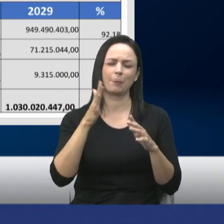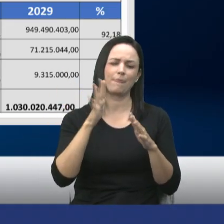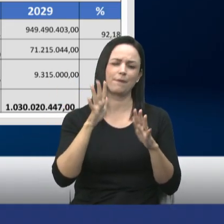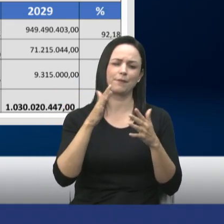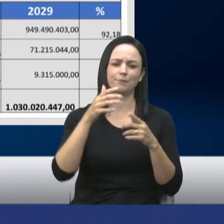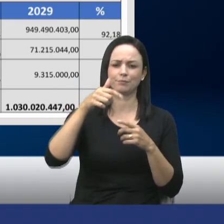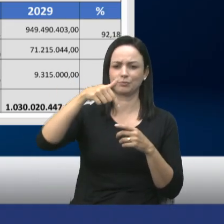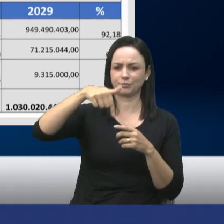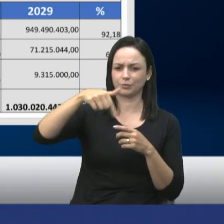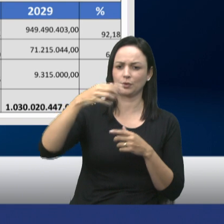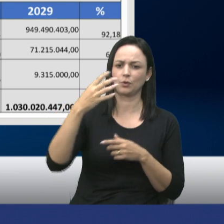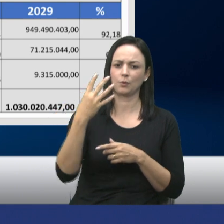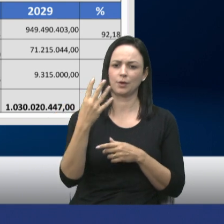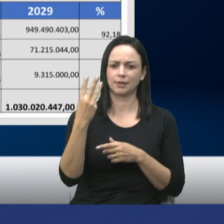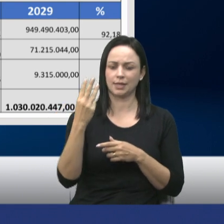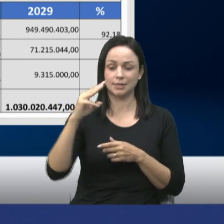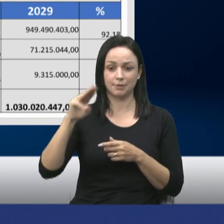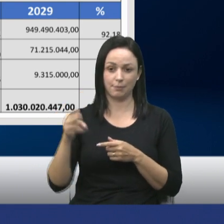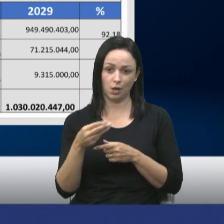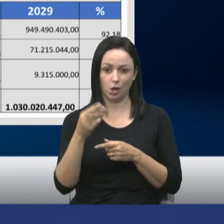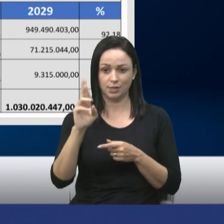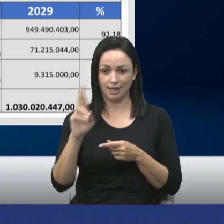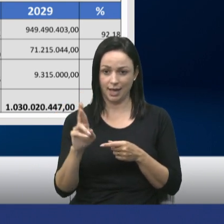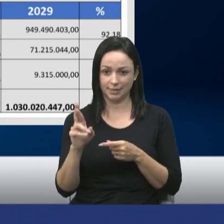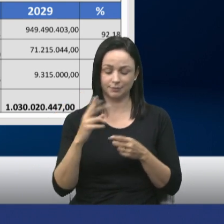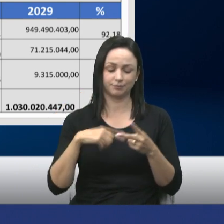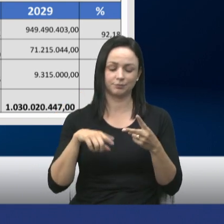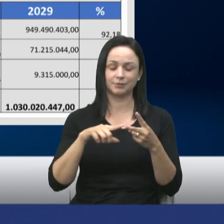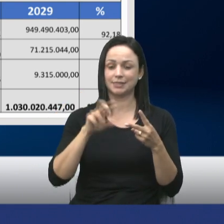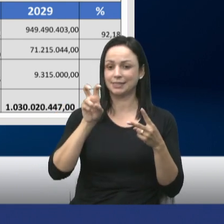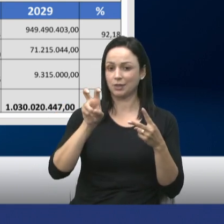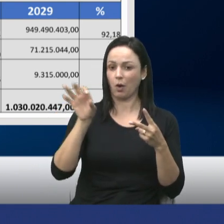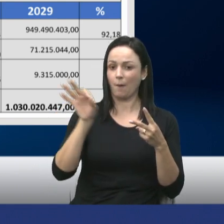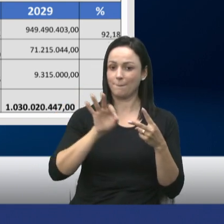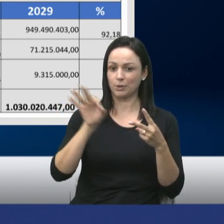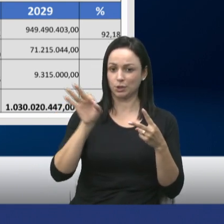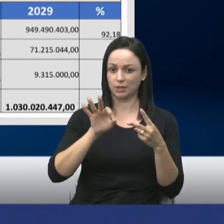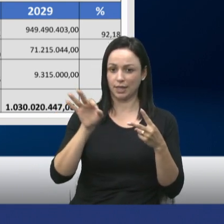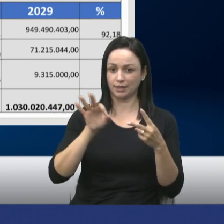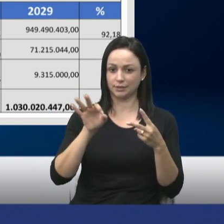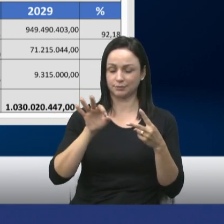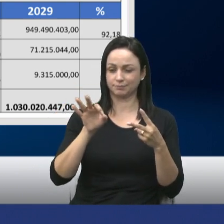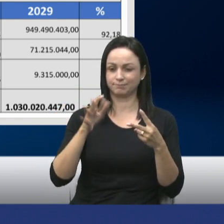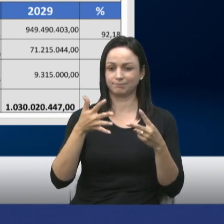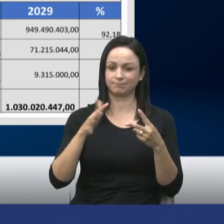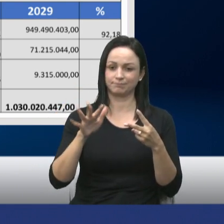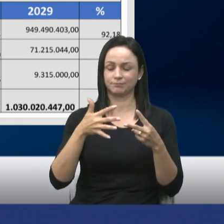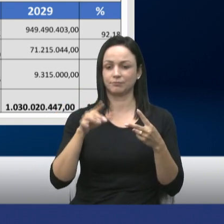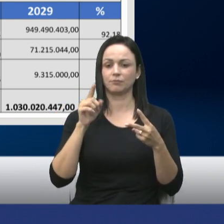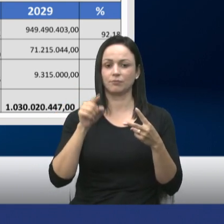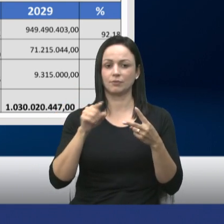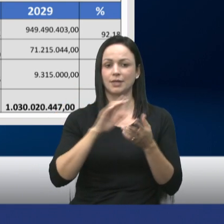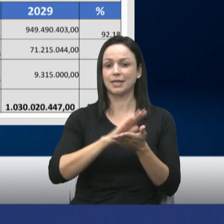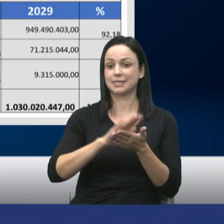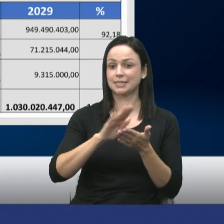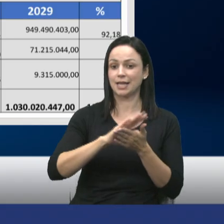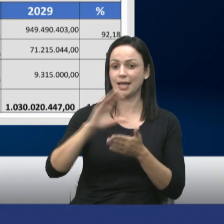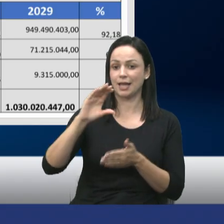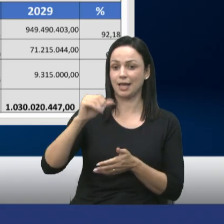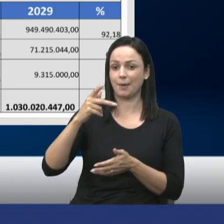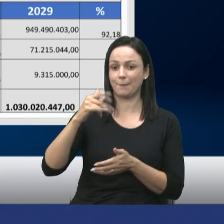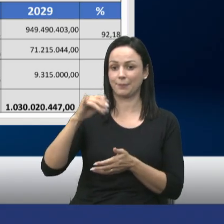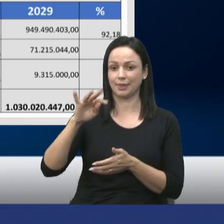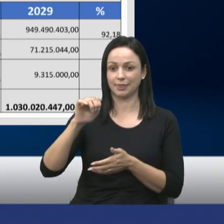aproximadamente 743 milhões de reais. 5% é a margem que a gente tem para despesas de capital, ou